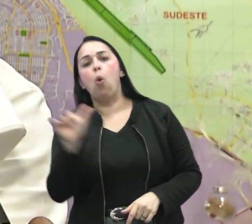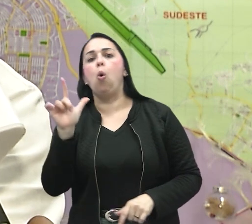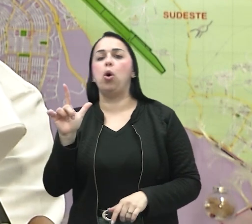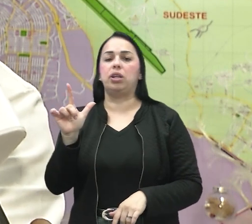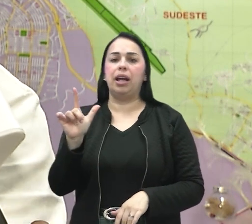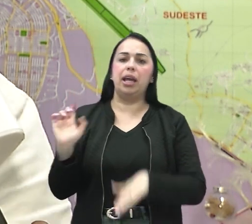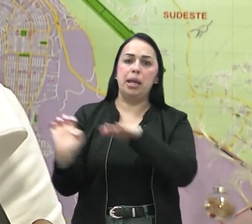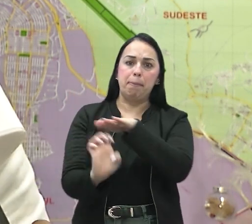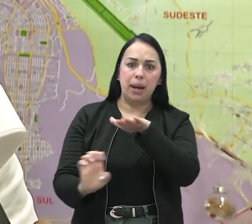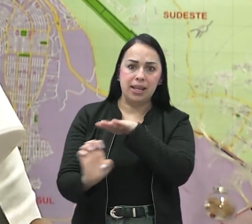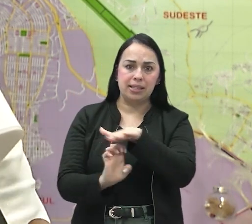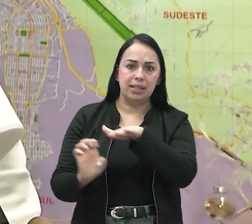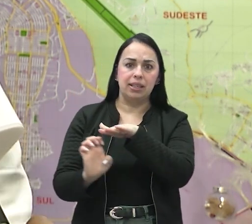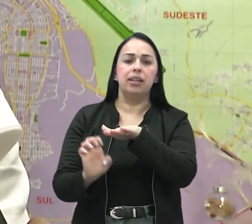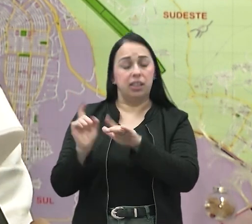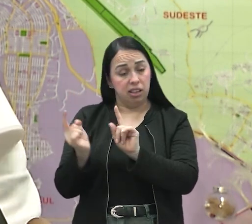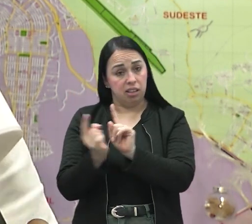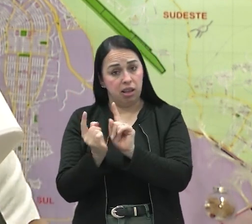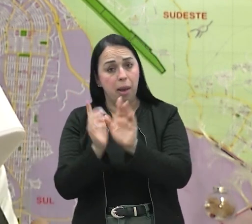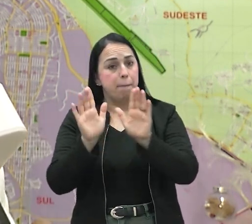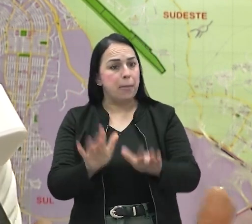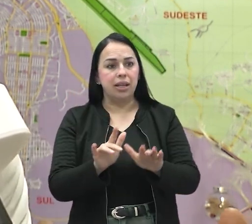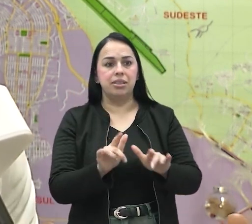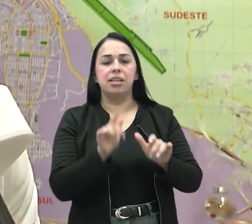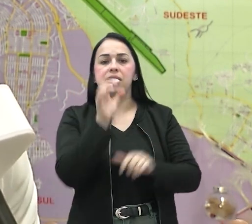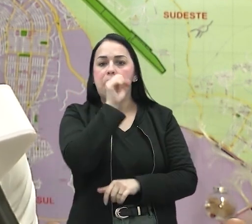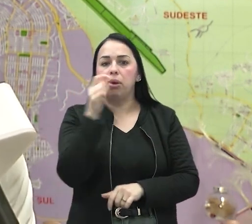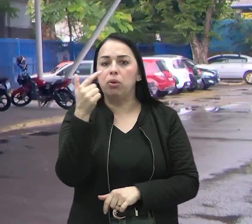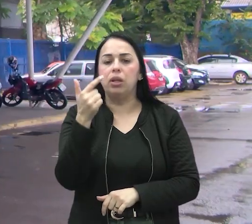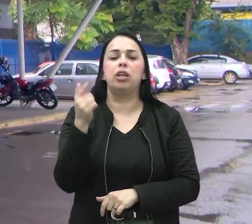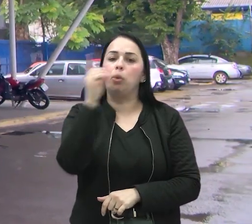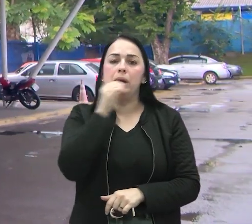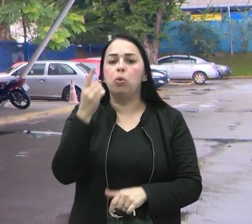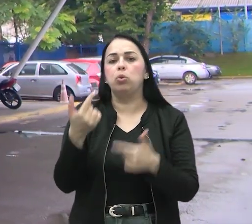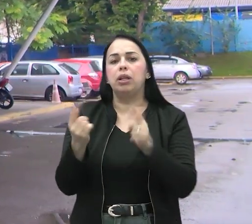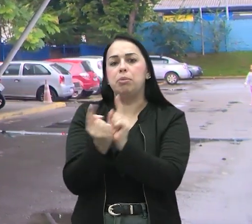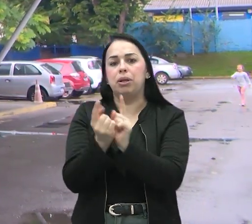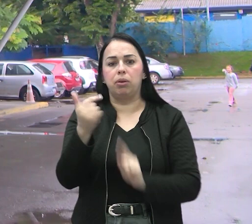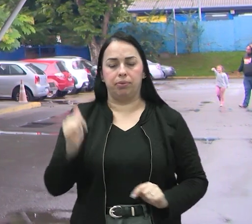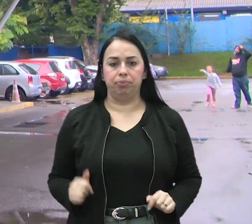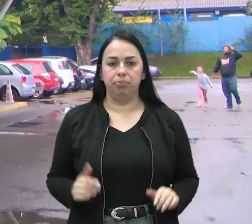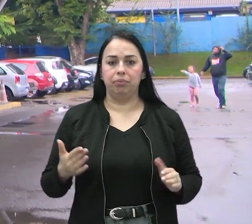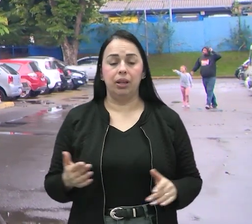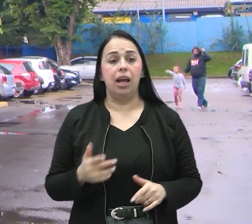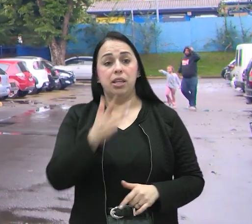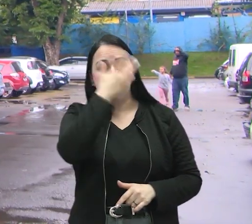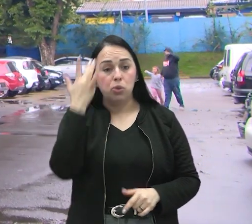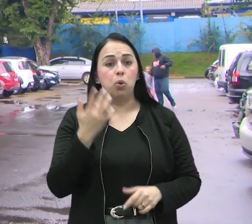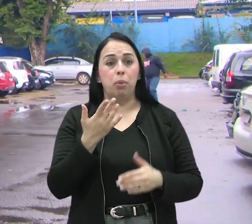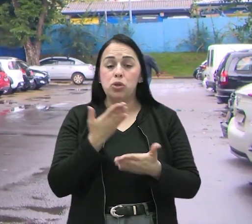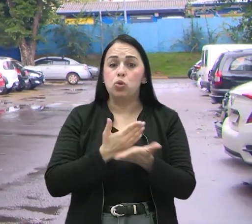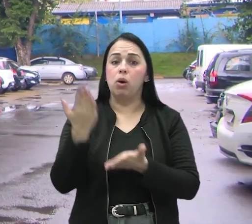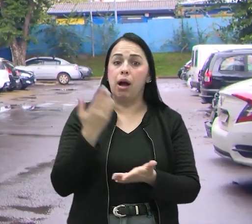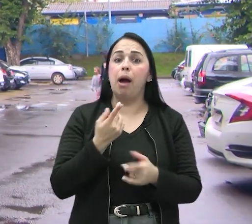terceirizada, contratada pela prefeitura, que faz esse atendimento, mas não tinha aos finais de semana. O projeto surgiu do aumento da procura por